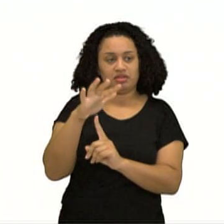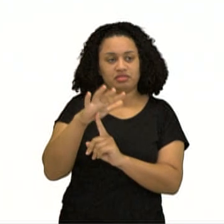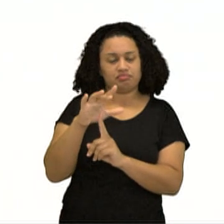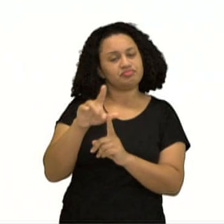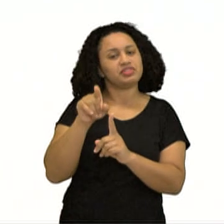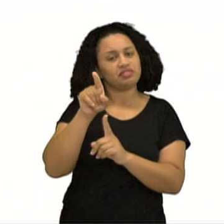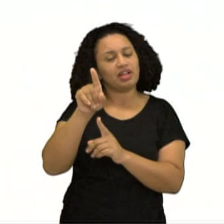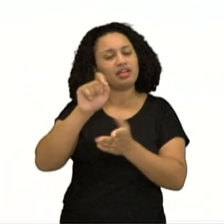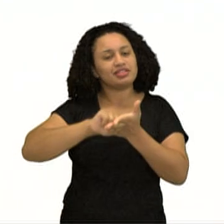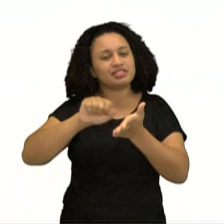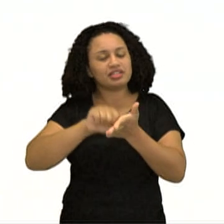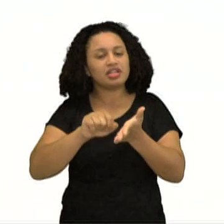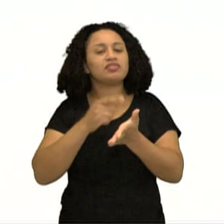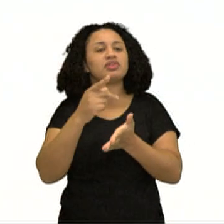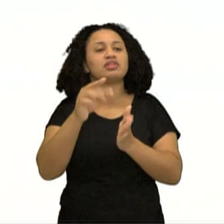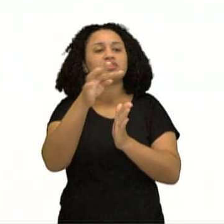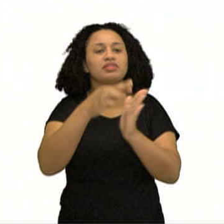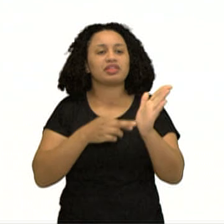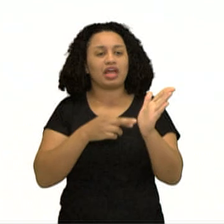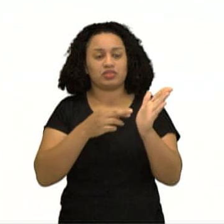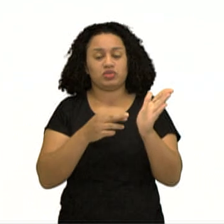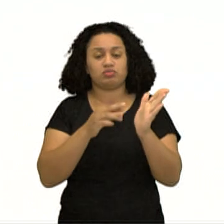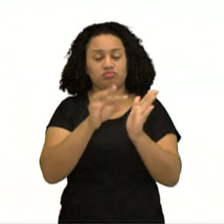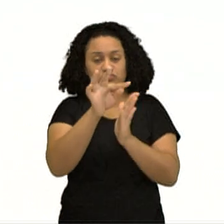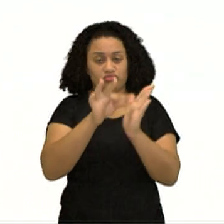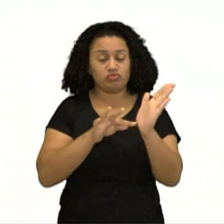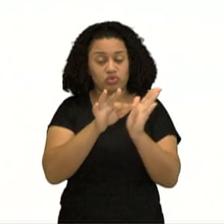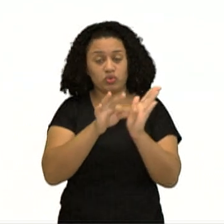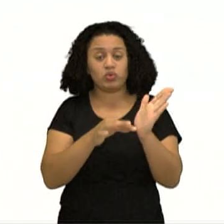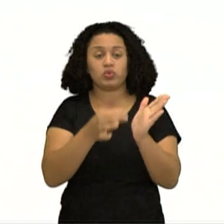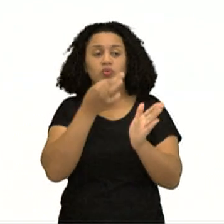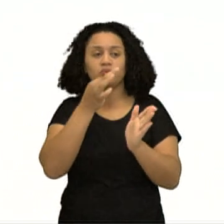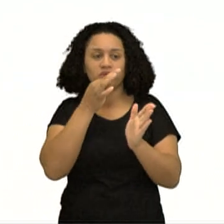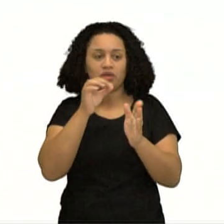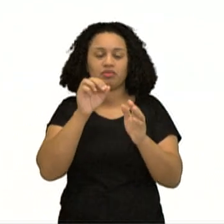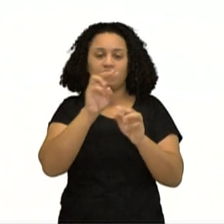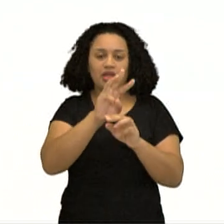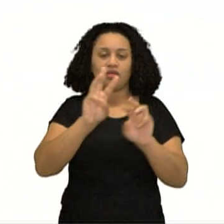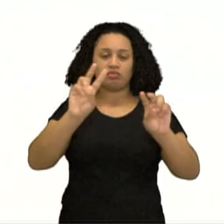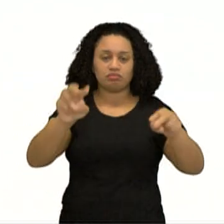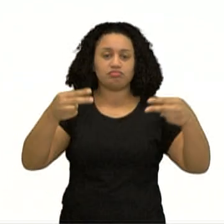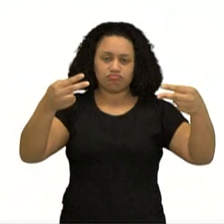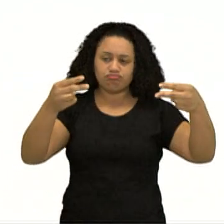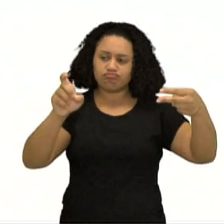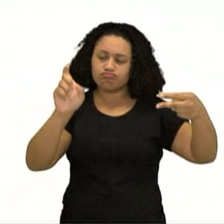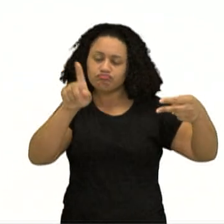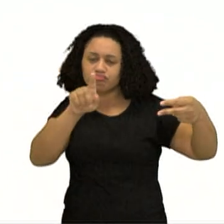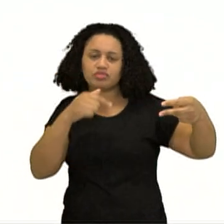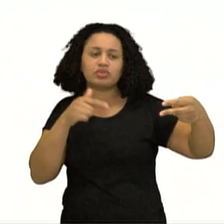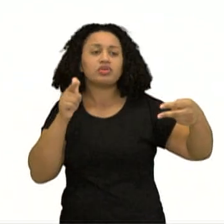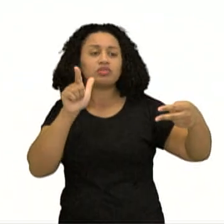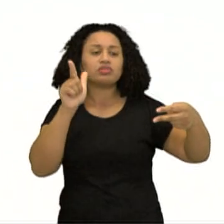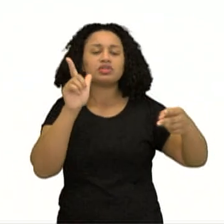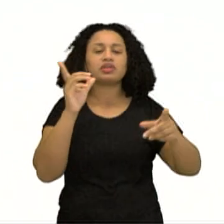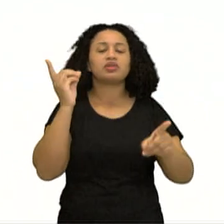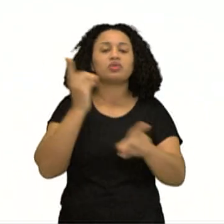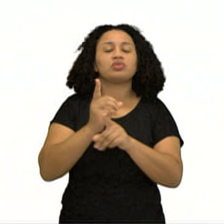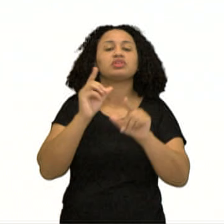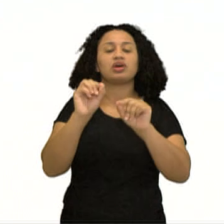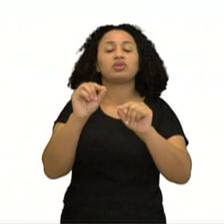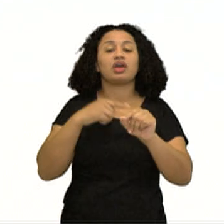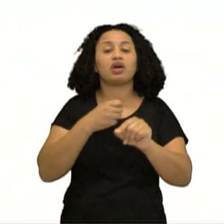seu artigo de opinião. Então tem um link para vocês acessarem. Lá você encontra